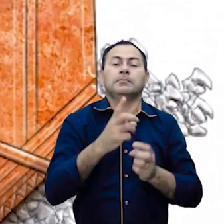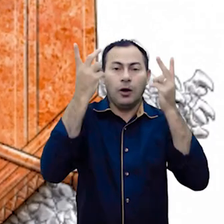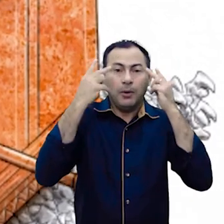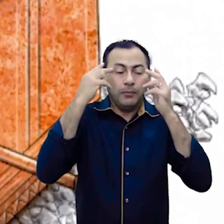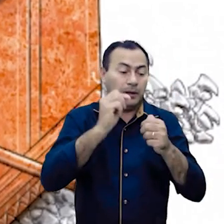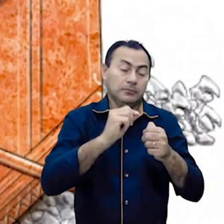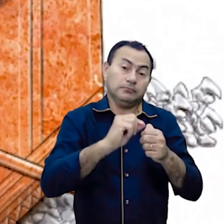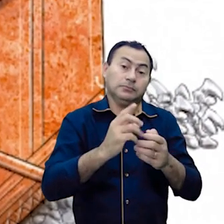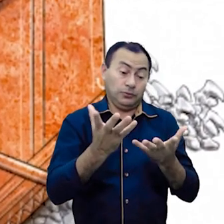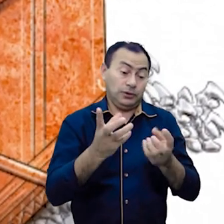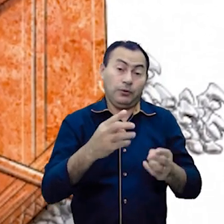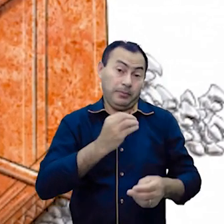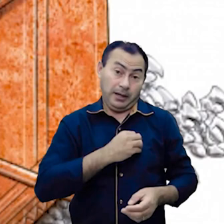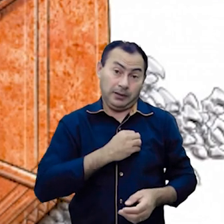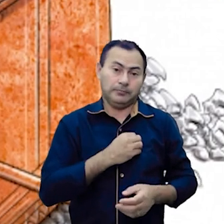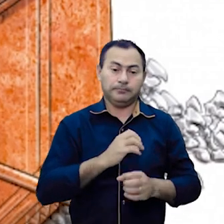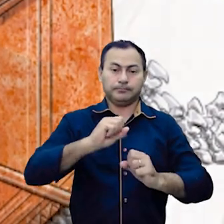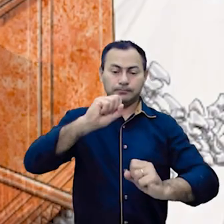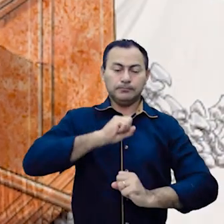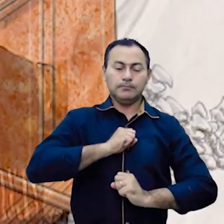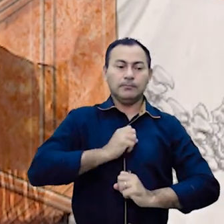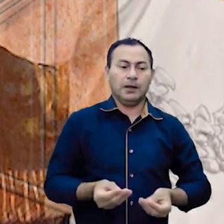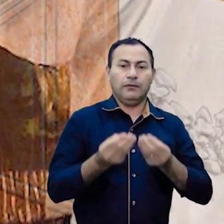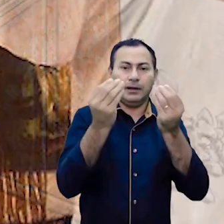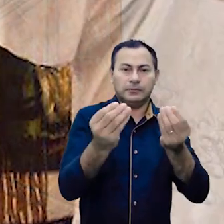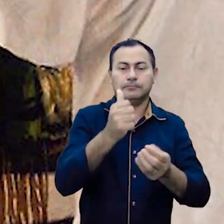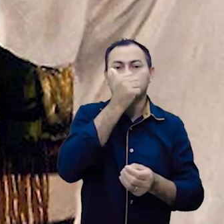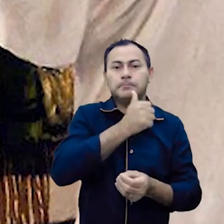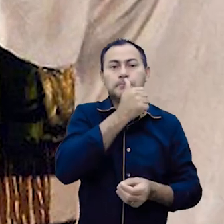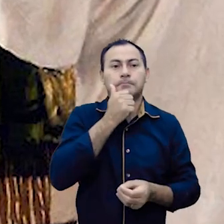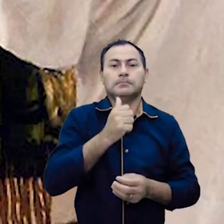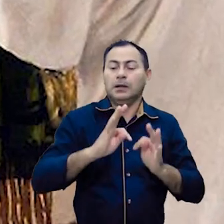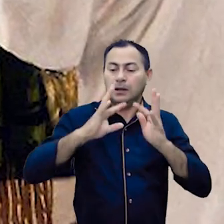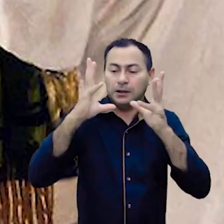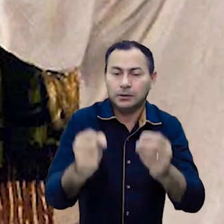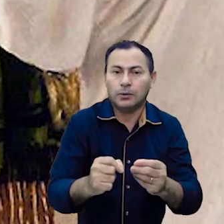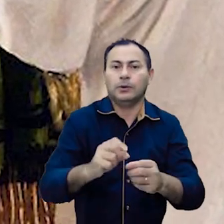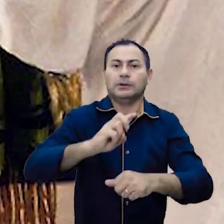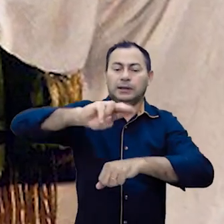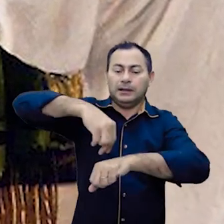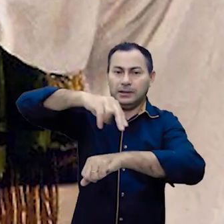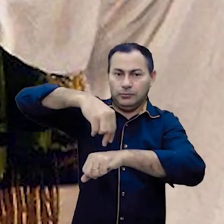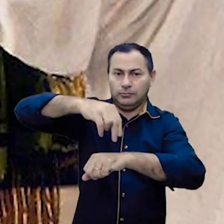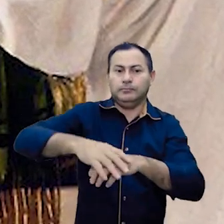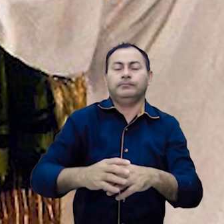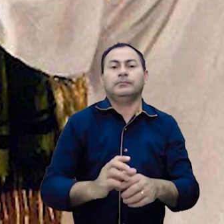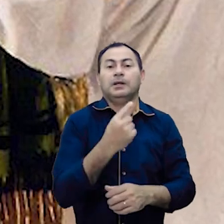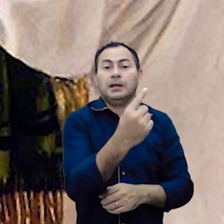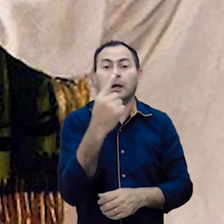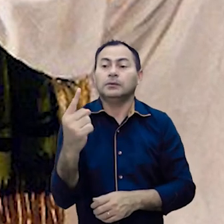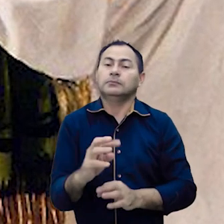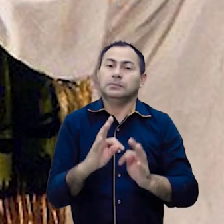sacrifício regular Pelos Pecados dessa forma os sacerdote estavam oferecendo o sacrifício para toda a nação